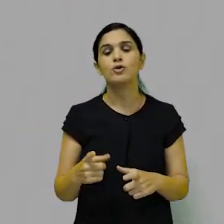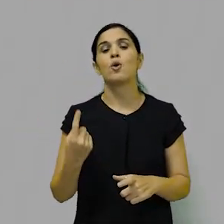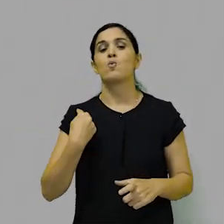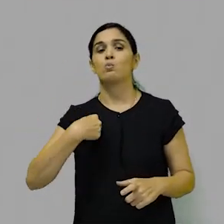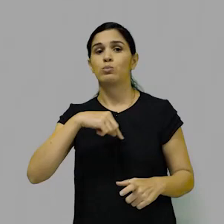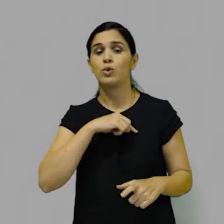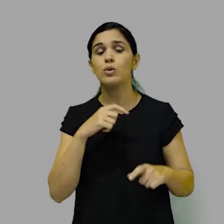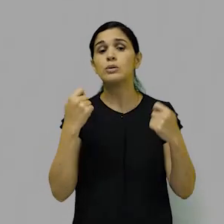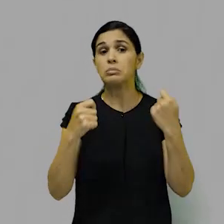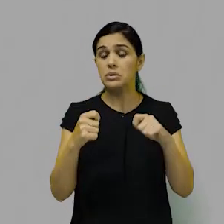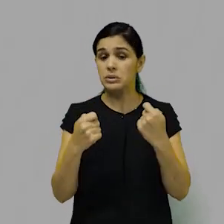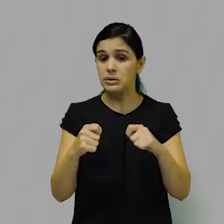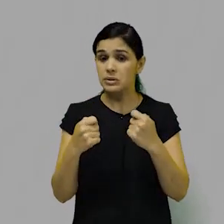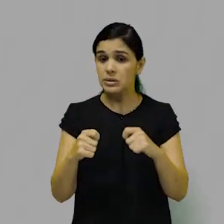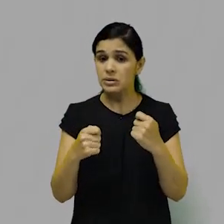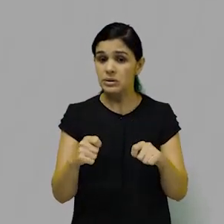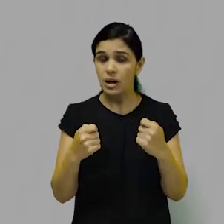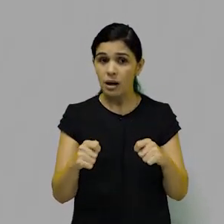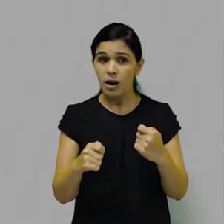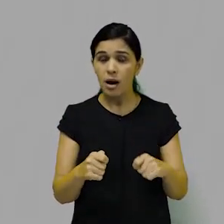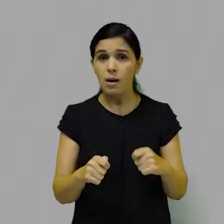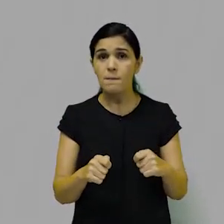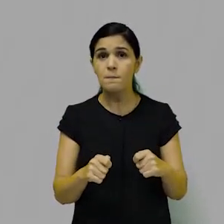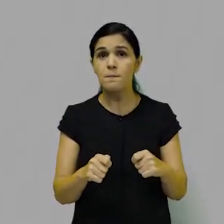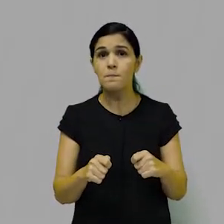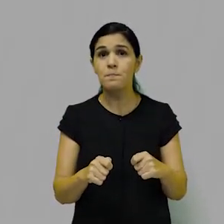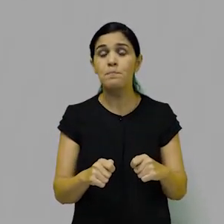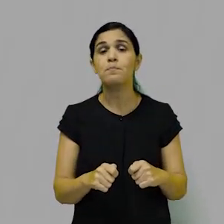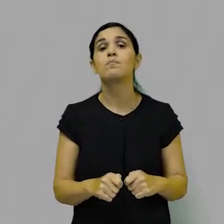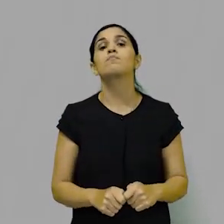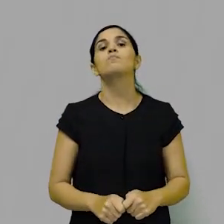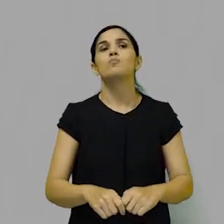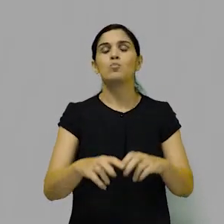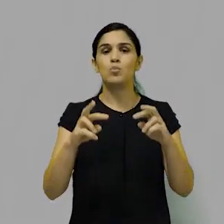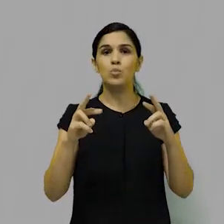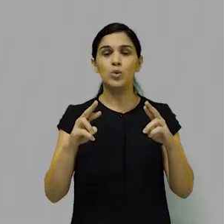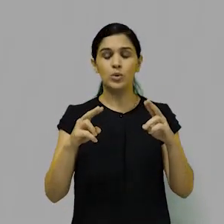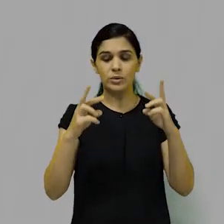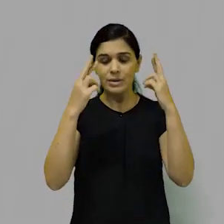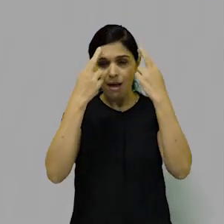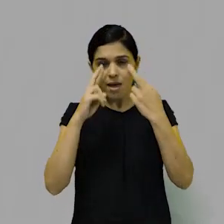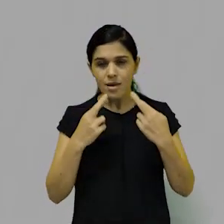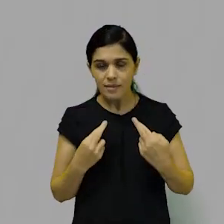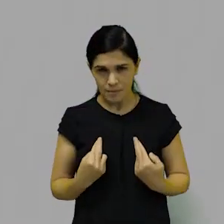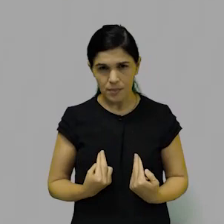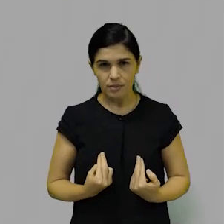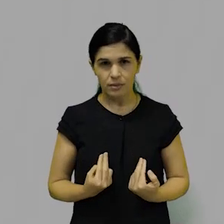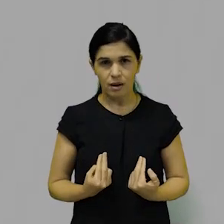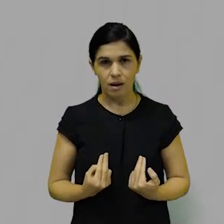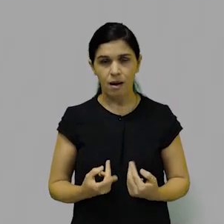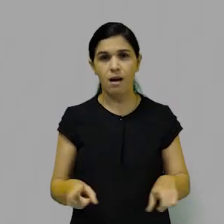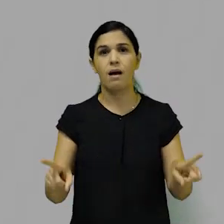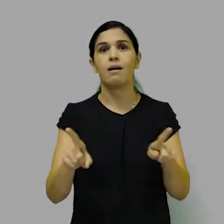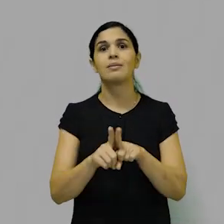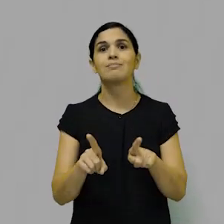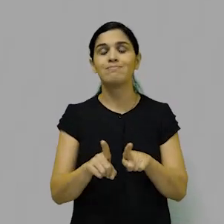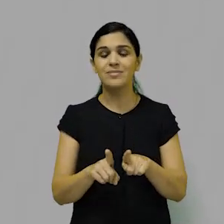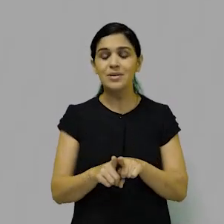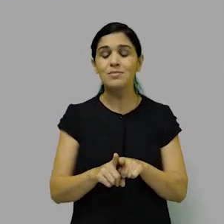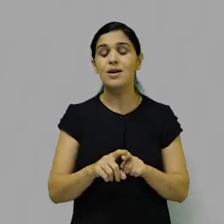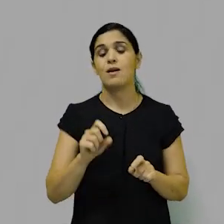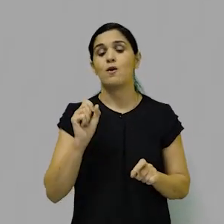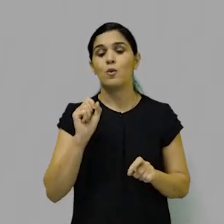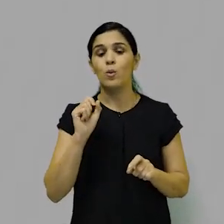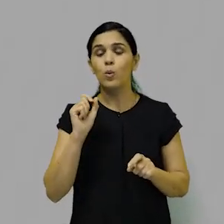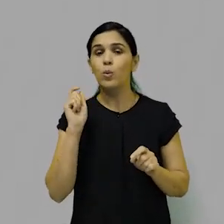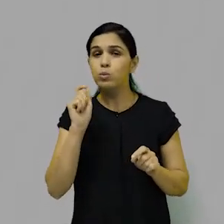as diferenças. O que é beleza hoje pode não ser amanhã e não foi no passado.